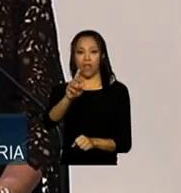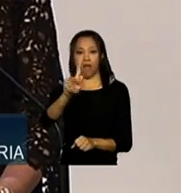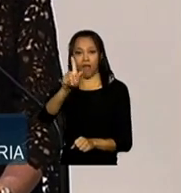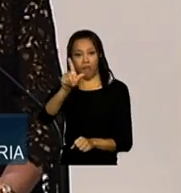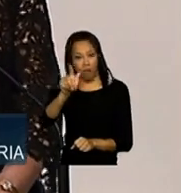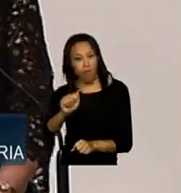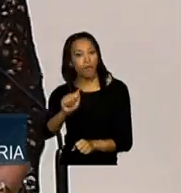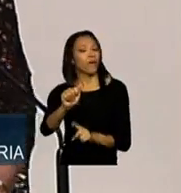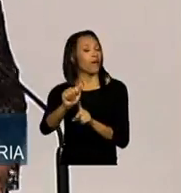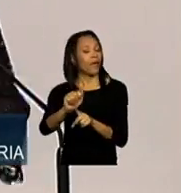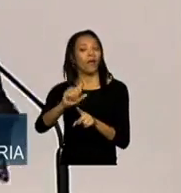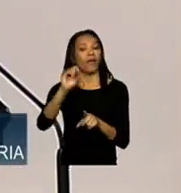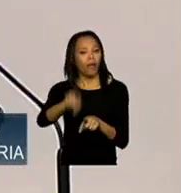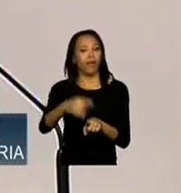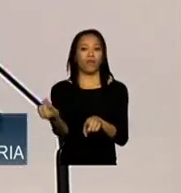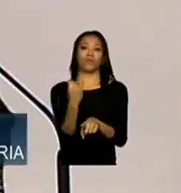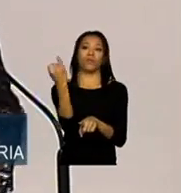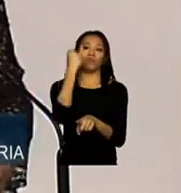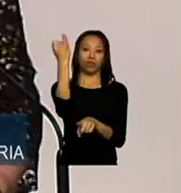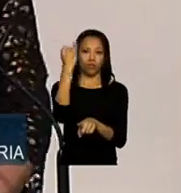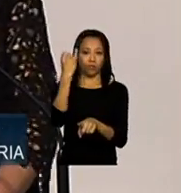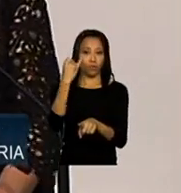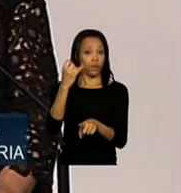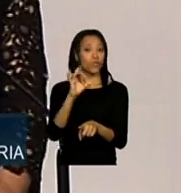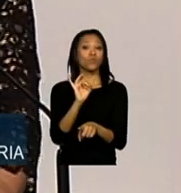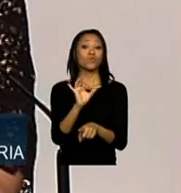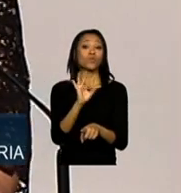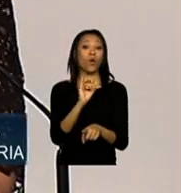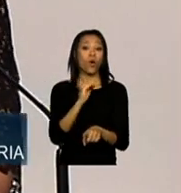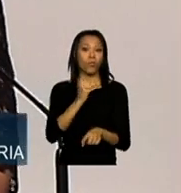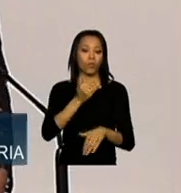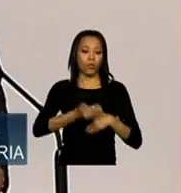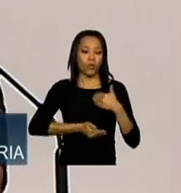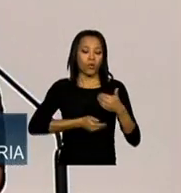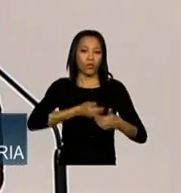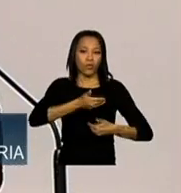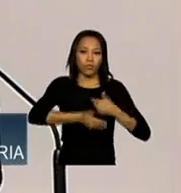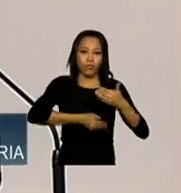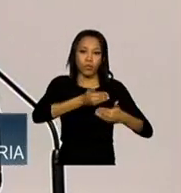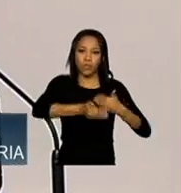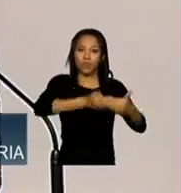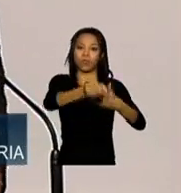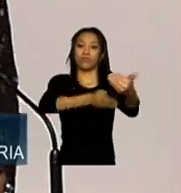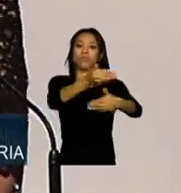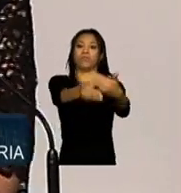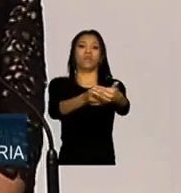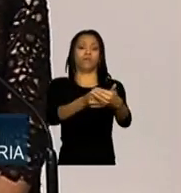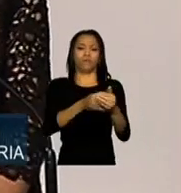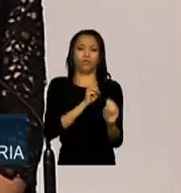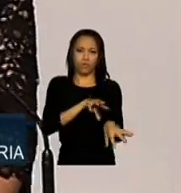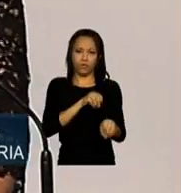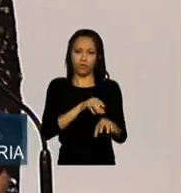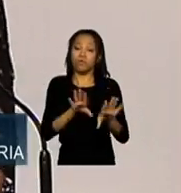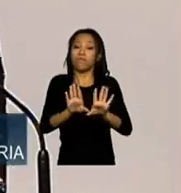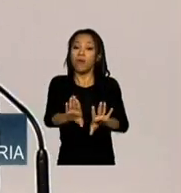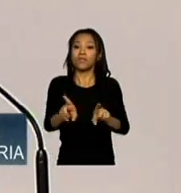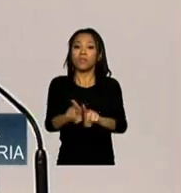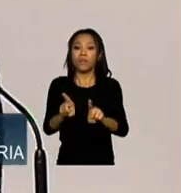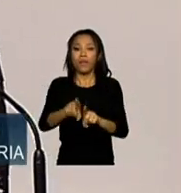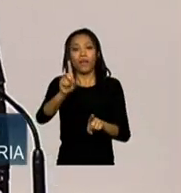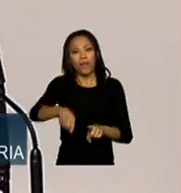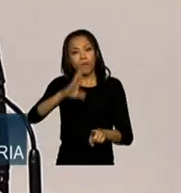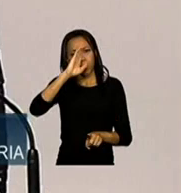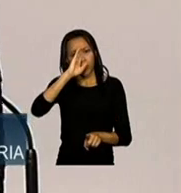essencial, não só para o nosso processo educacional, mas, sobretudo, é essencial